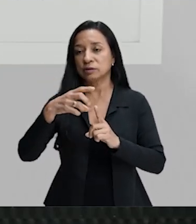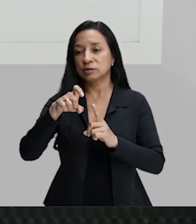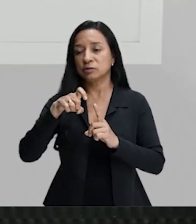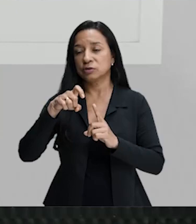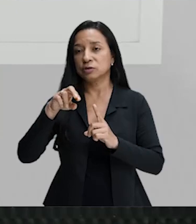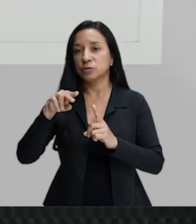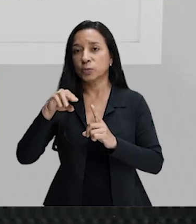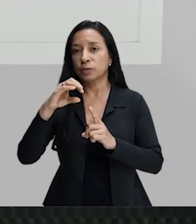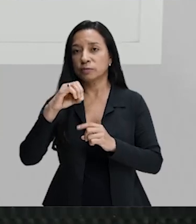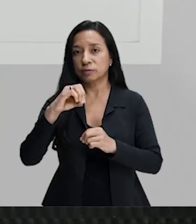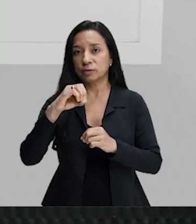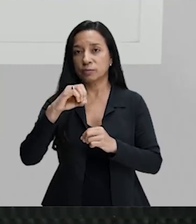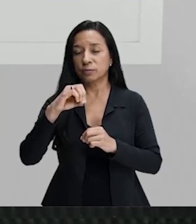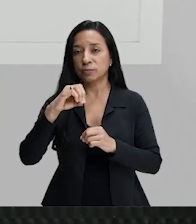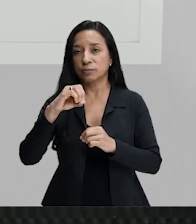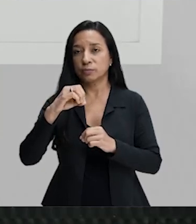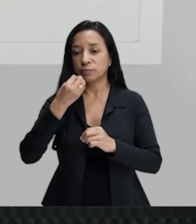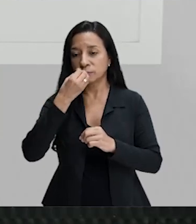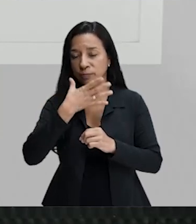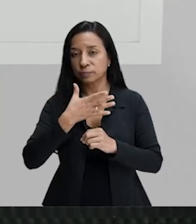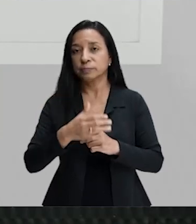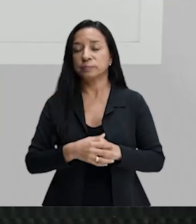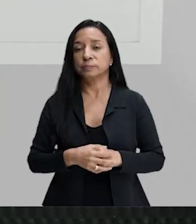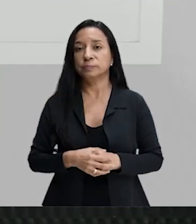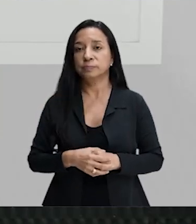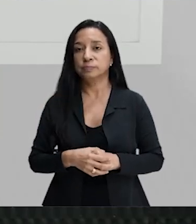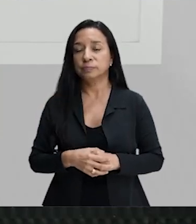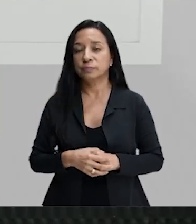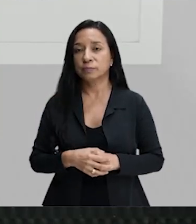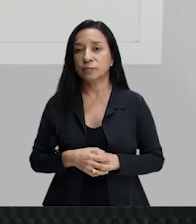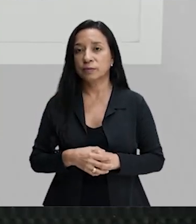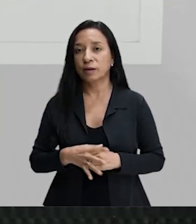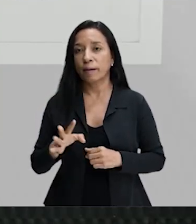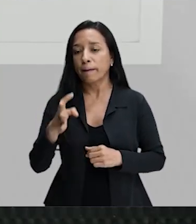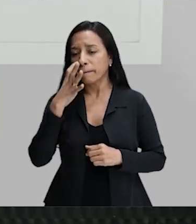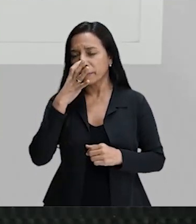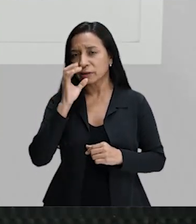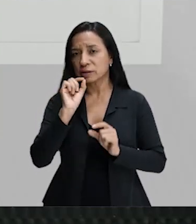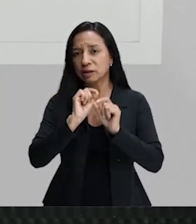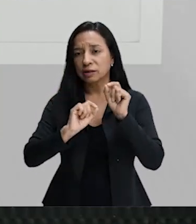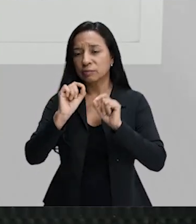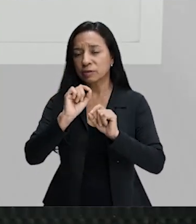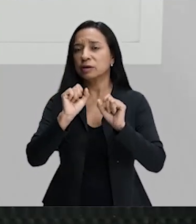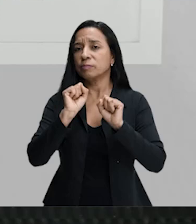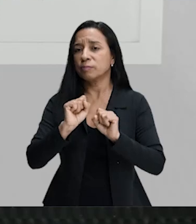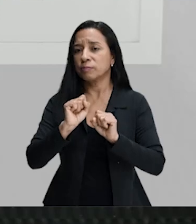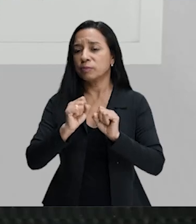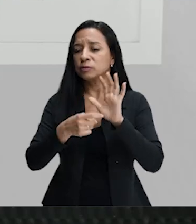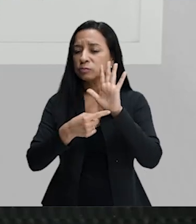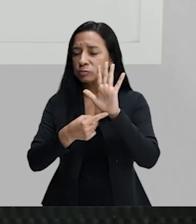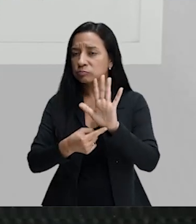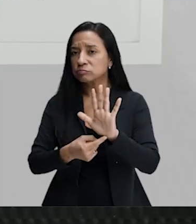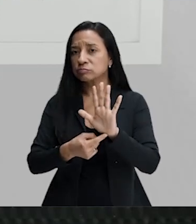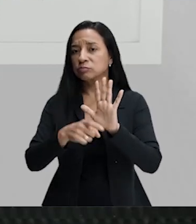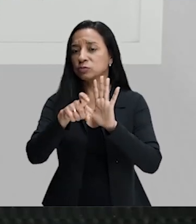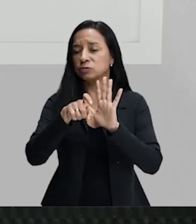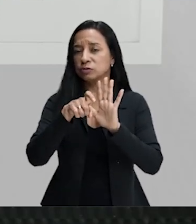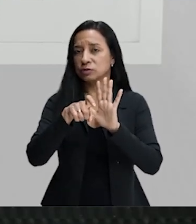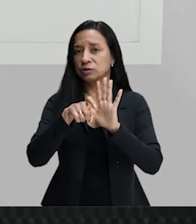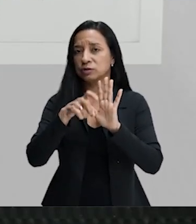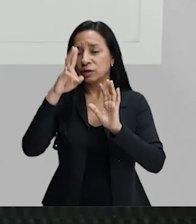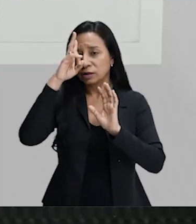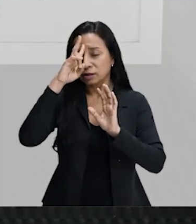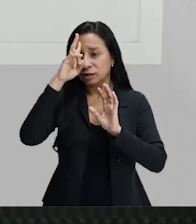0. Beleza? Turminha, você percebe que aqui eu posso colocar o x em evidência, né? Lembra da fatoração